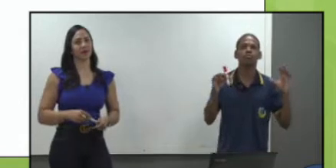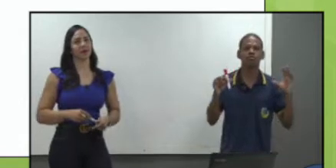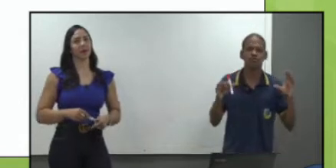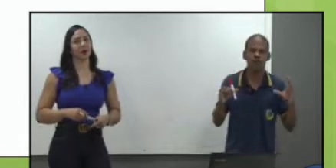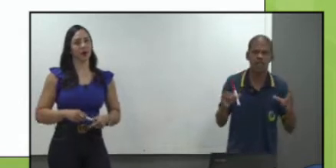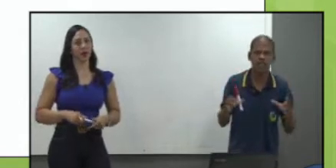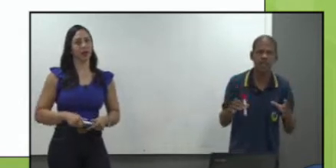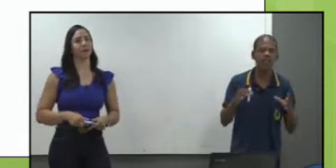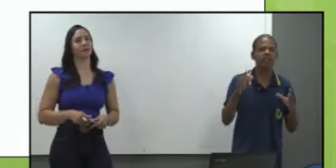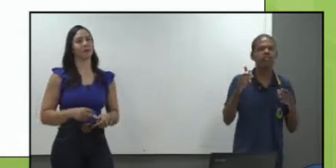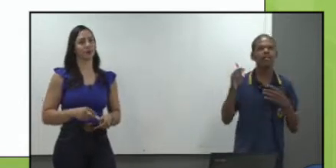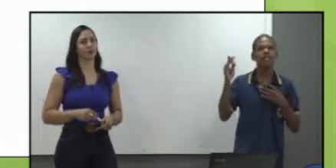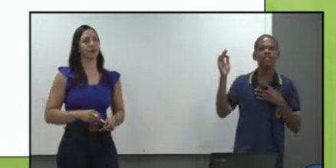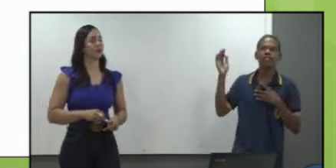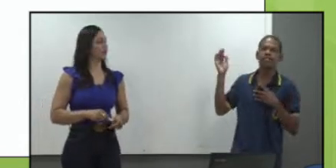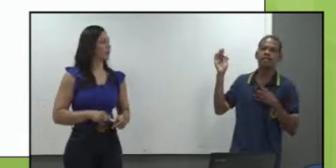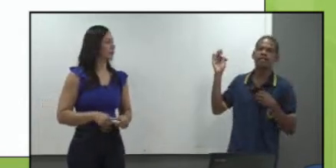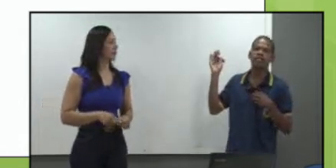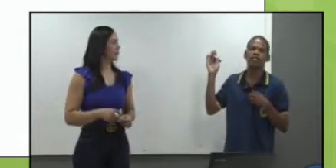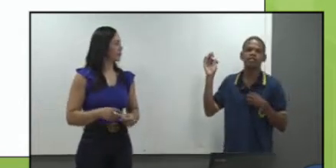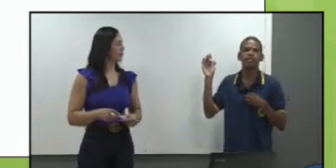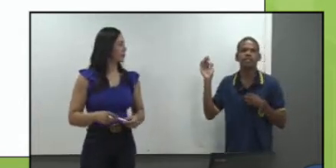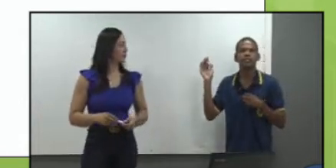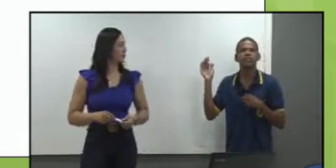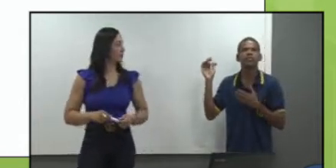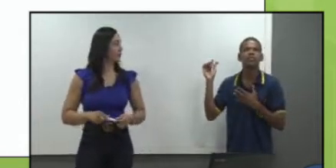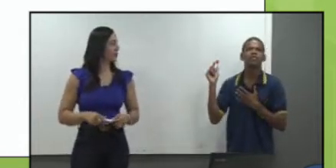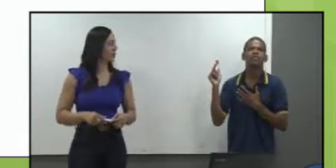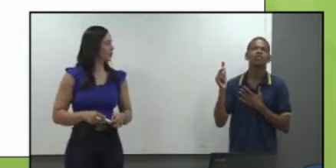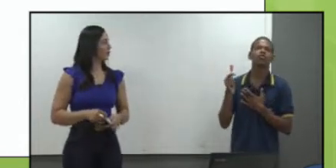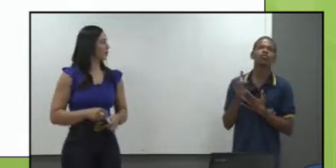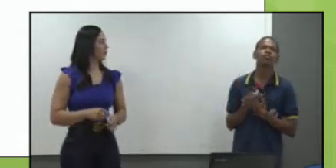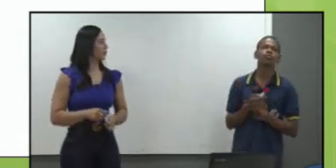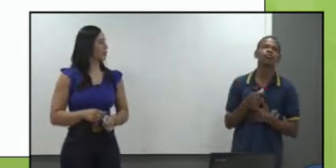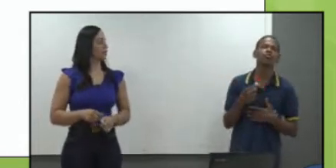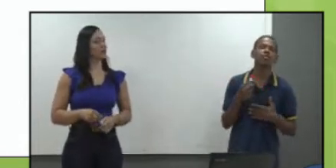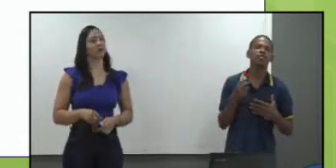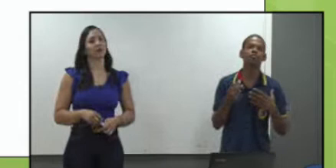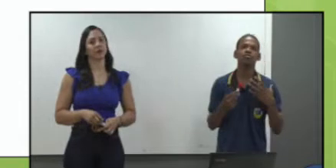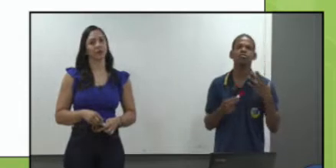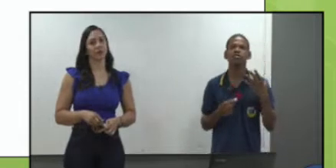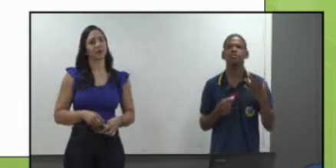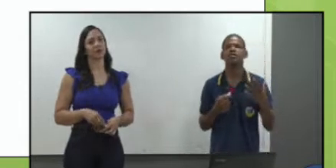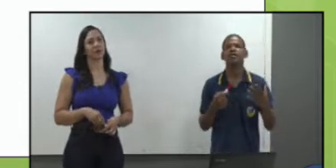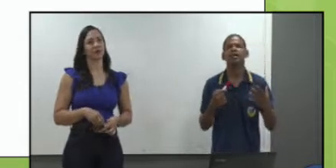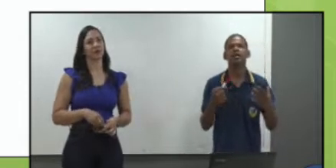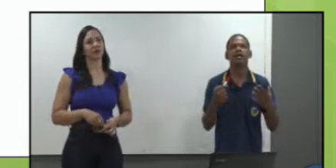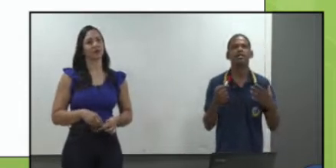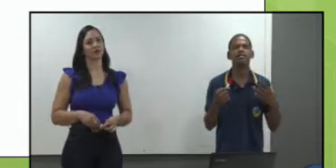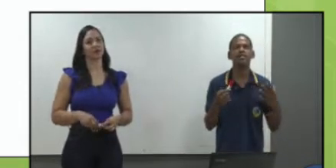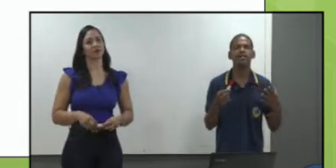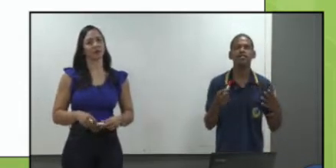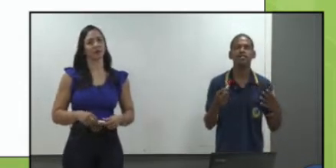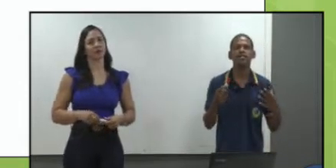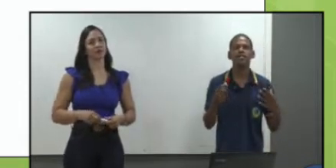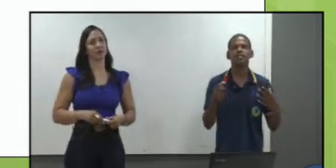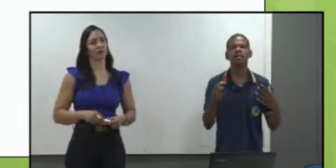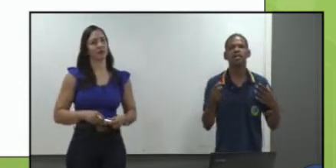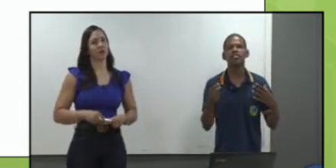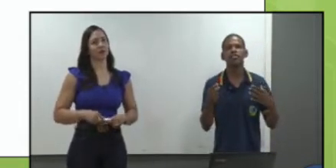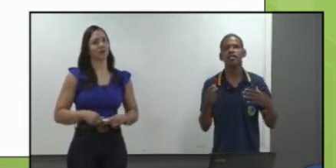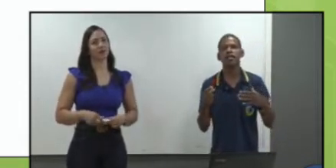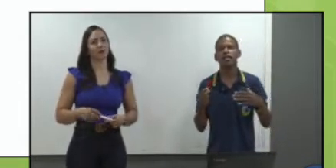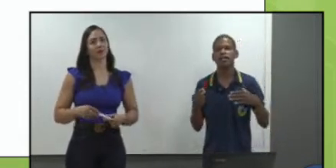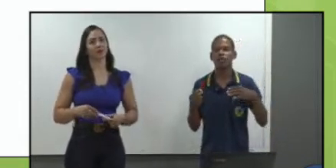do toré. Que é aqui na serra aqui, tá certo? Na aldeia Xucuru, onde eles usam essa dança